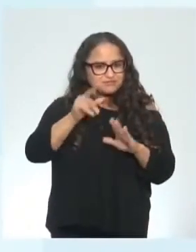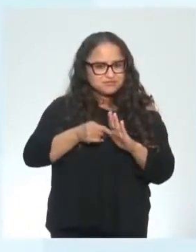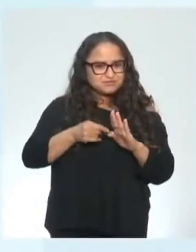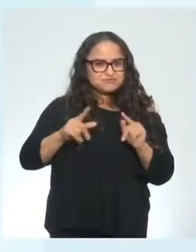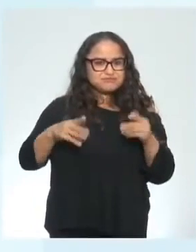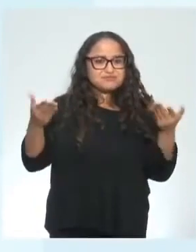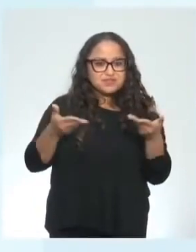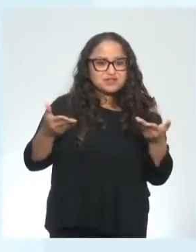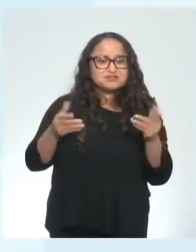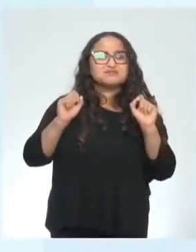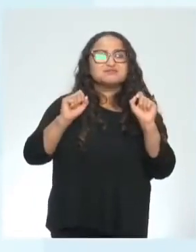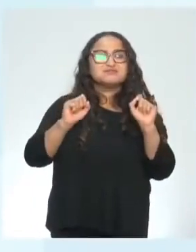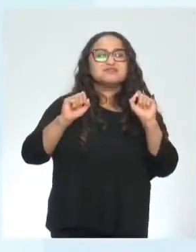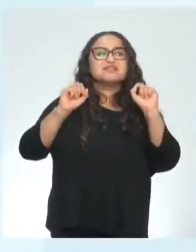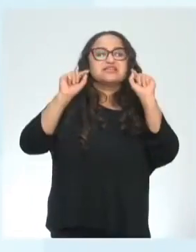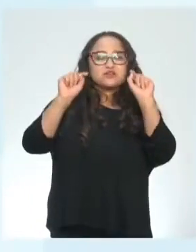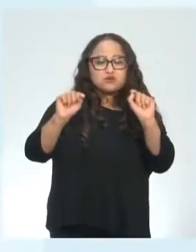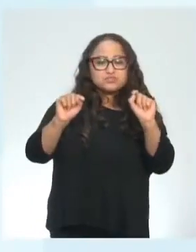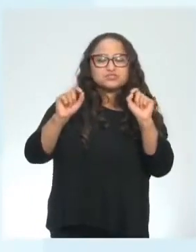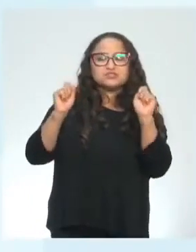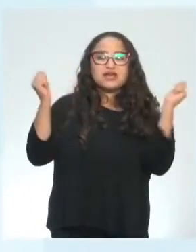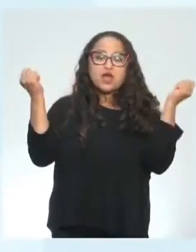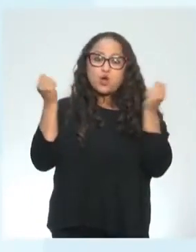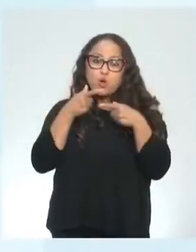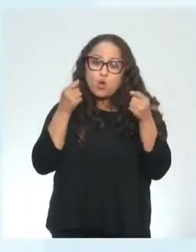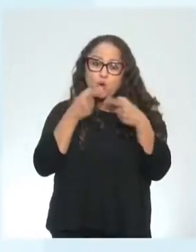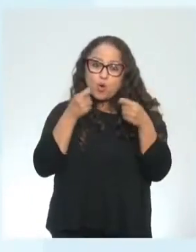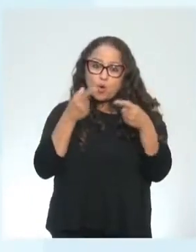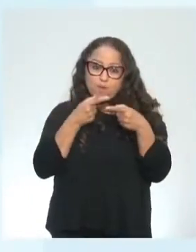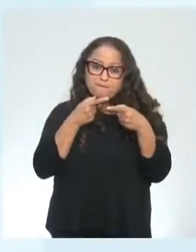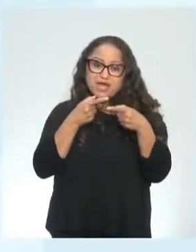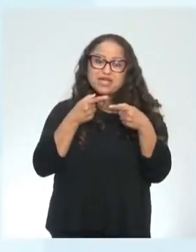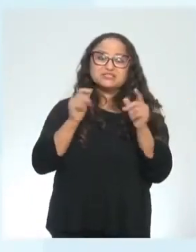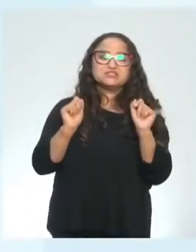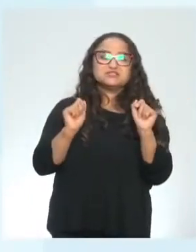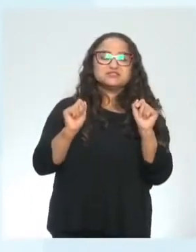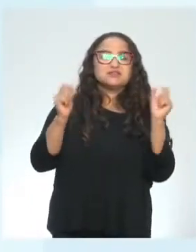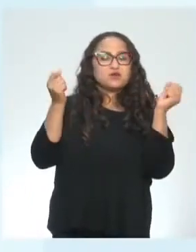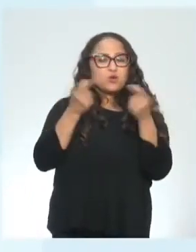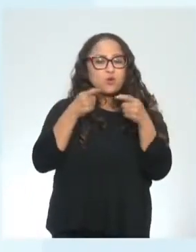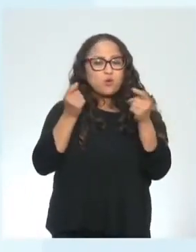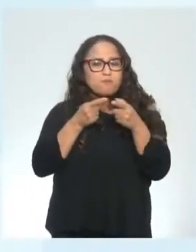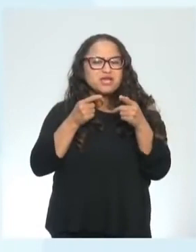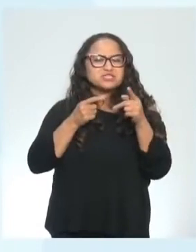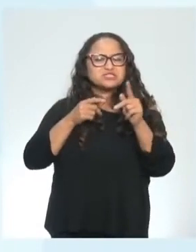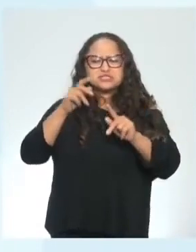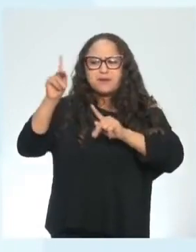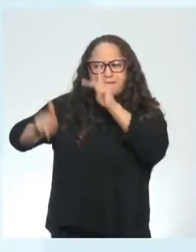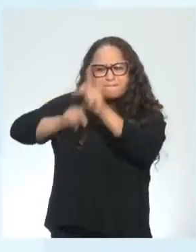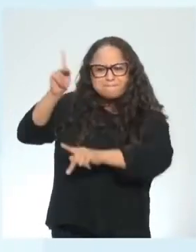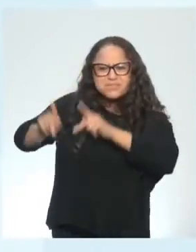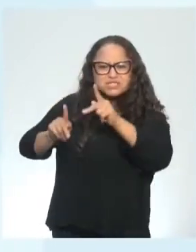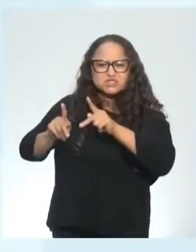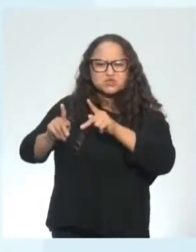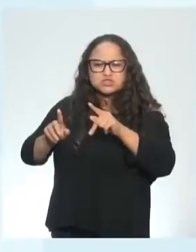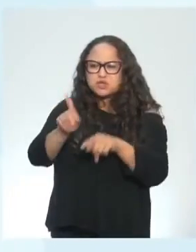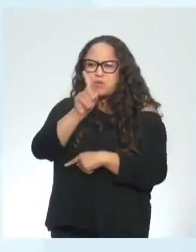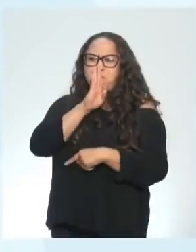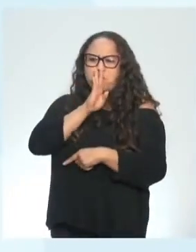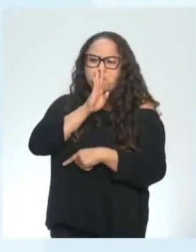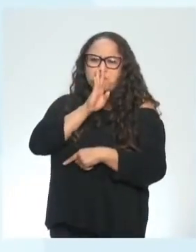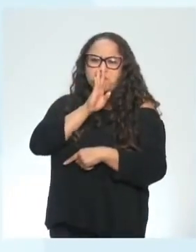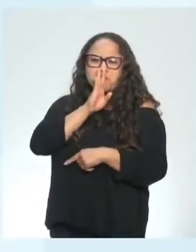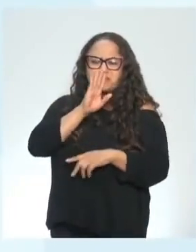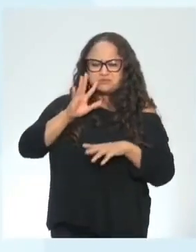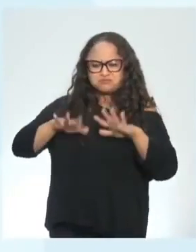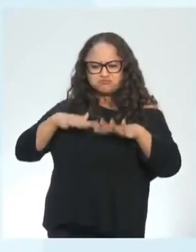tá lá na tela para você só isso lembre-se Calma aí eles lápis tem que tomar IP ou Dulce licença as